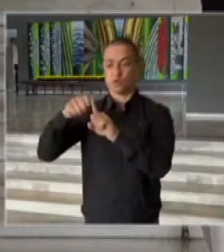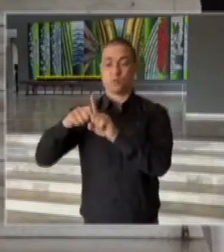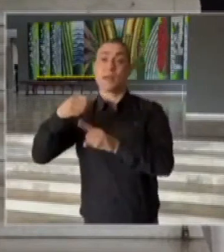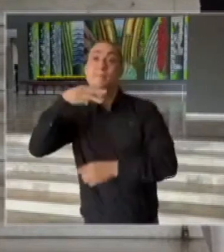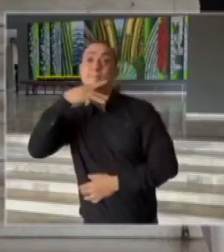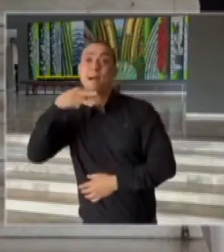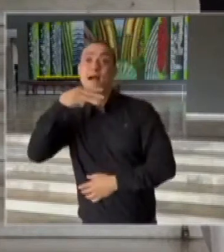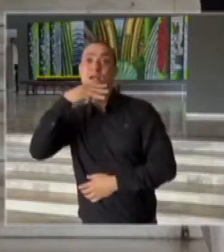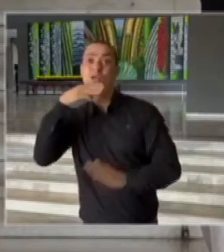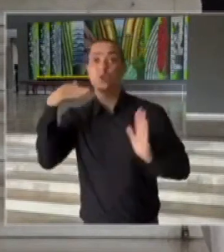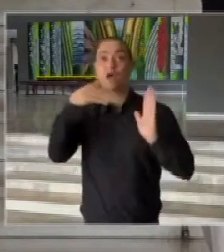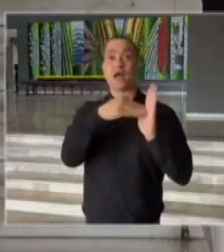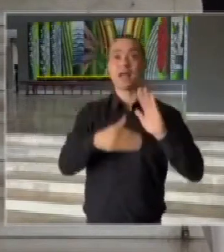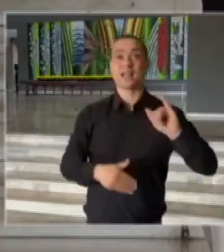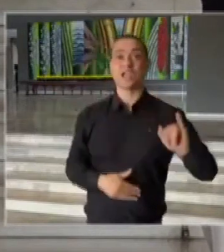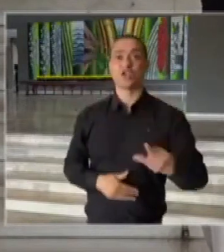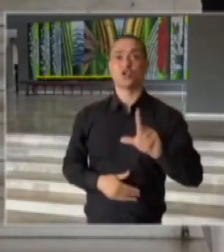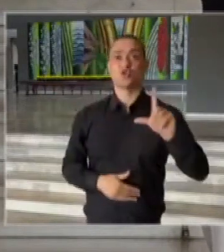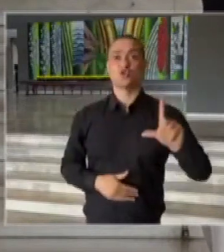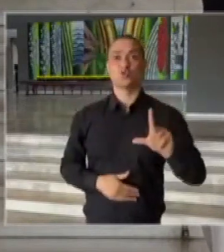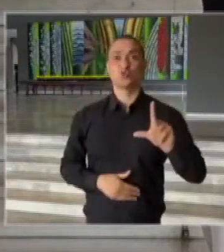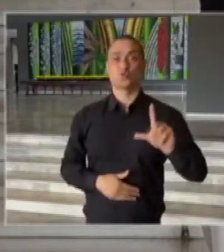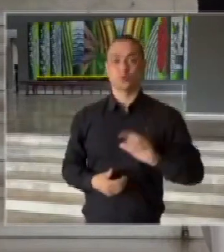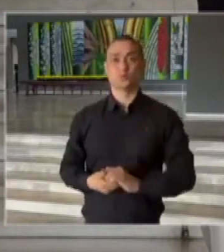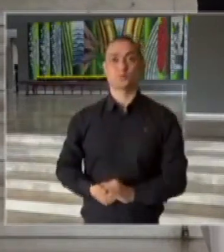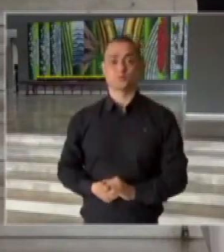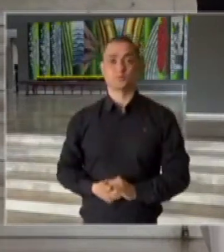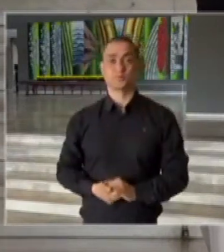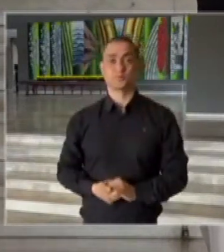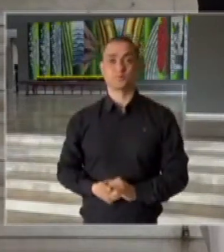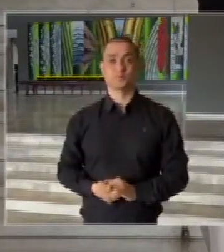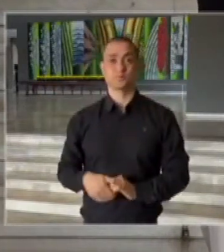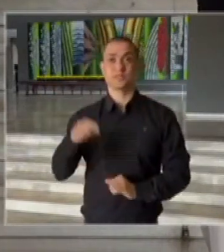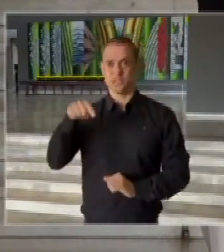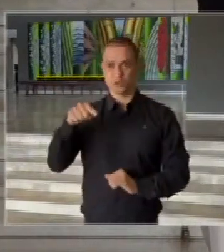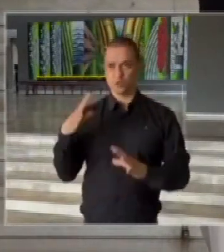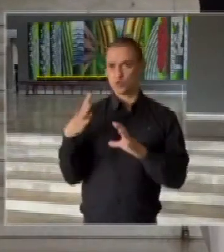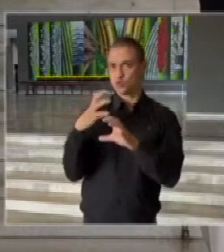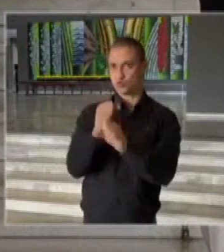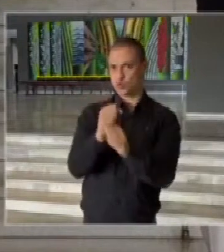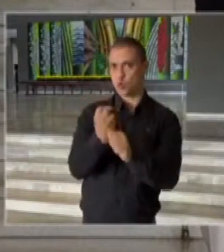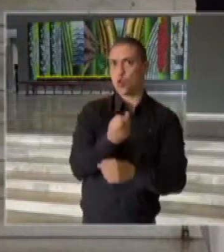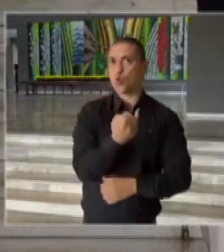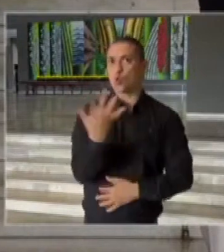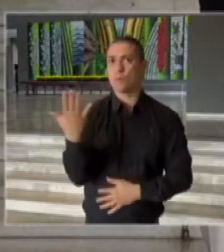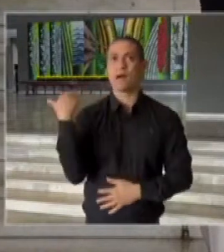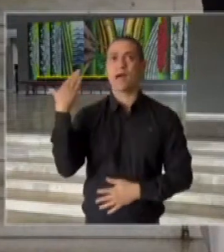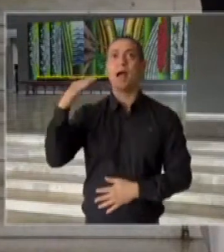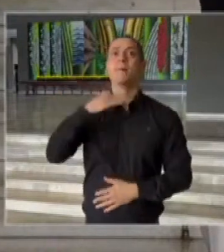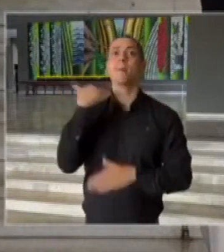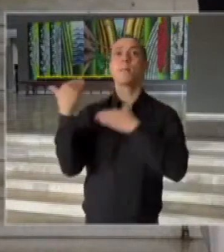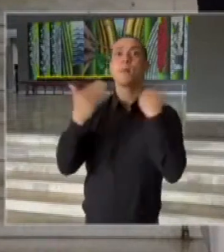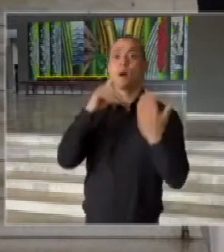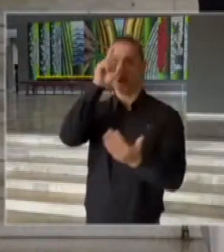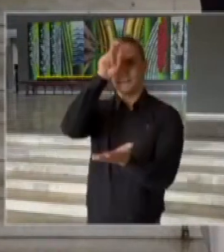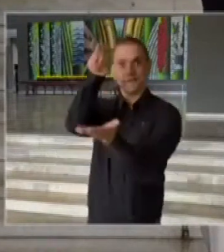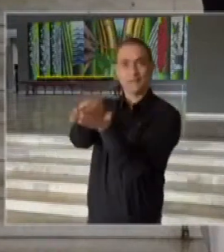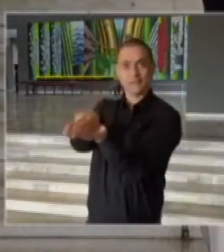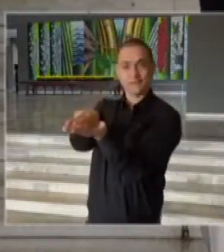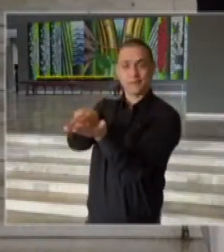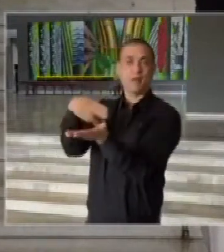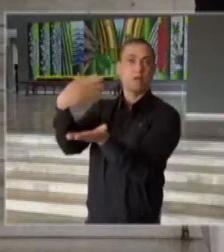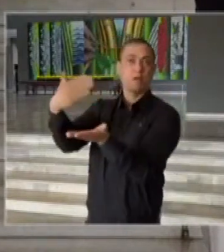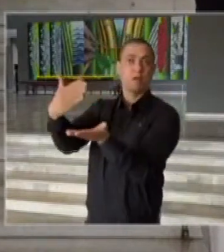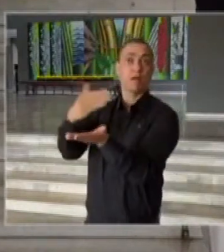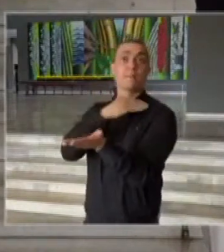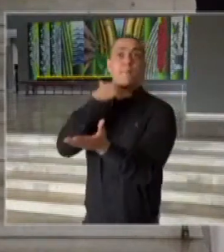março e julho deste ano. A proporção dos pacientes que morriam depois de internados era